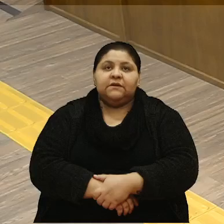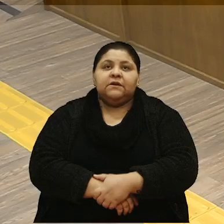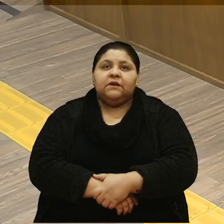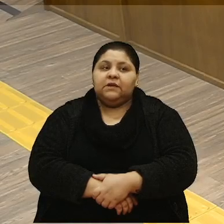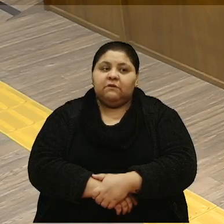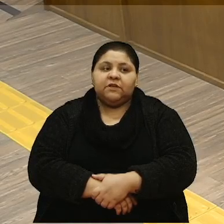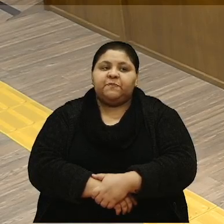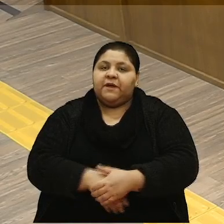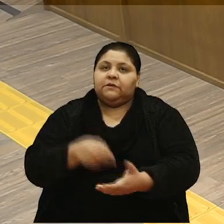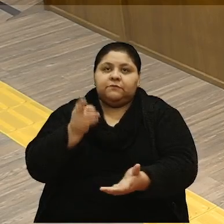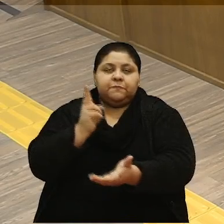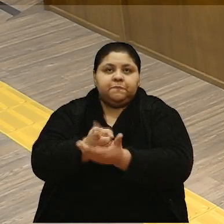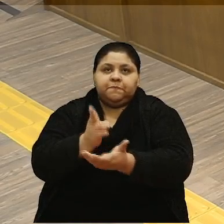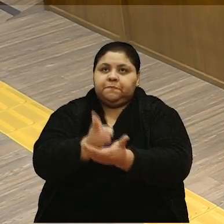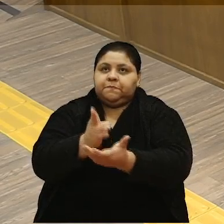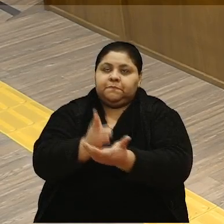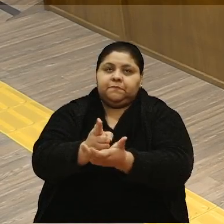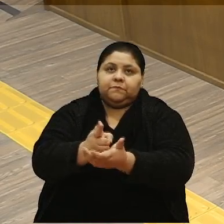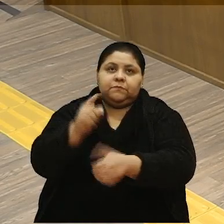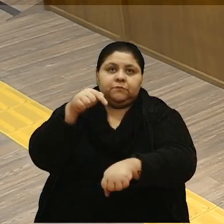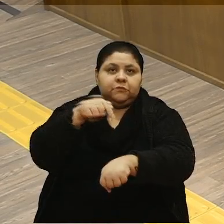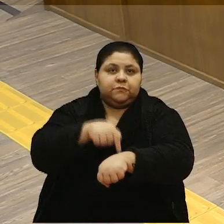Segue a oradora no seu tempo.